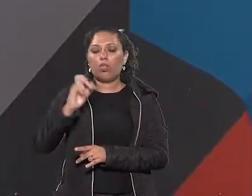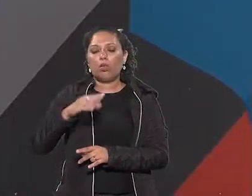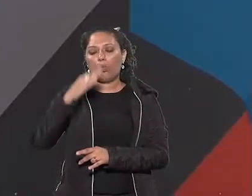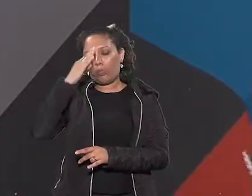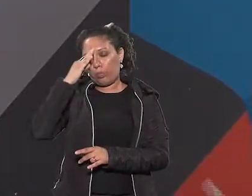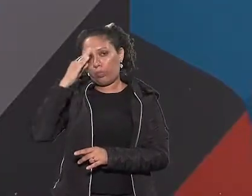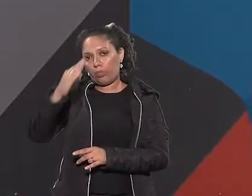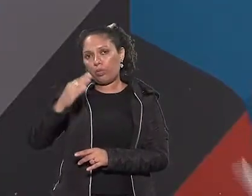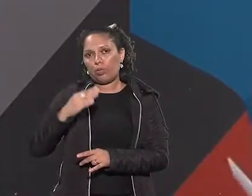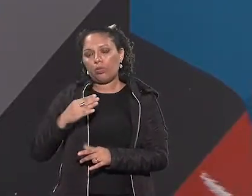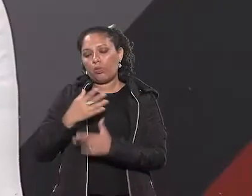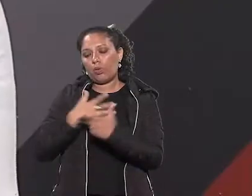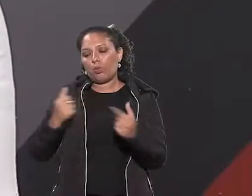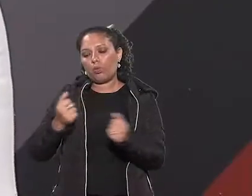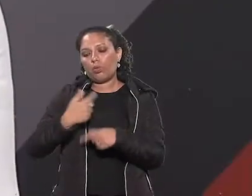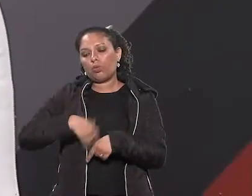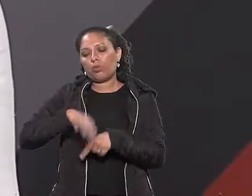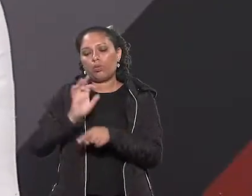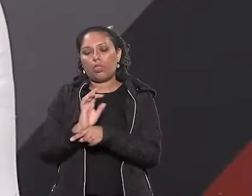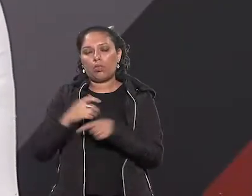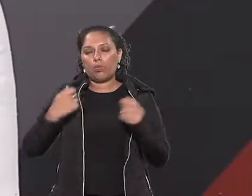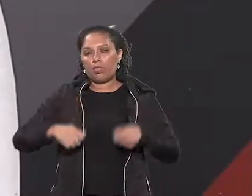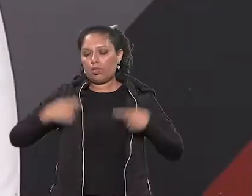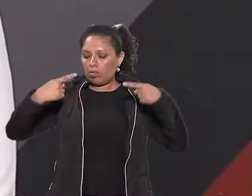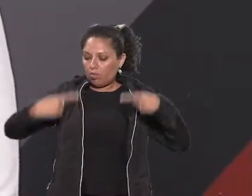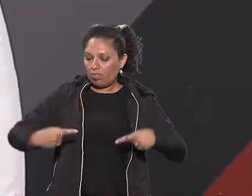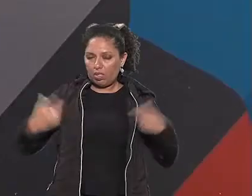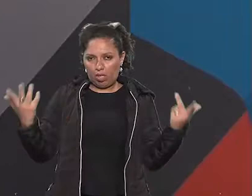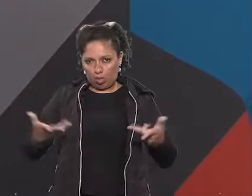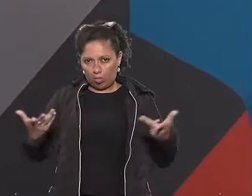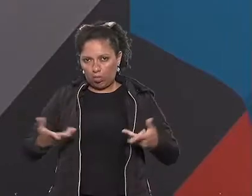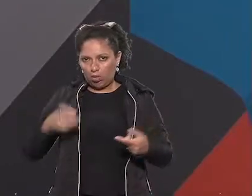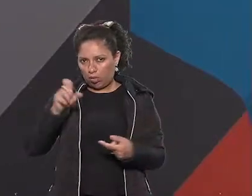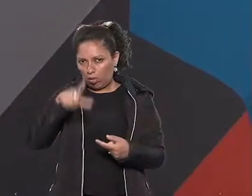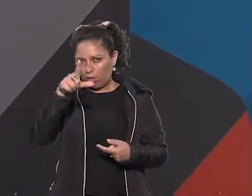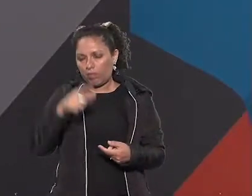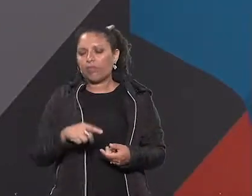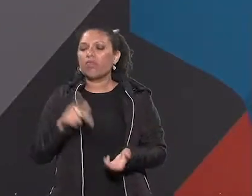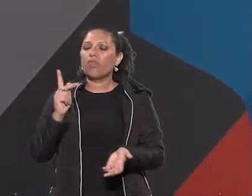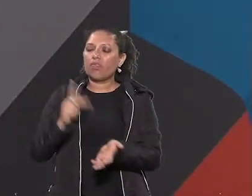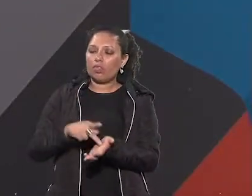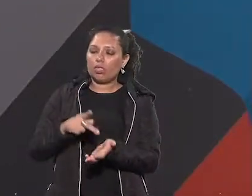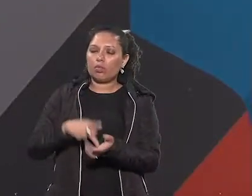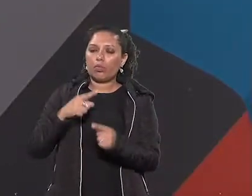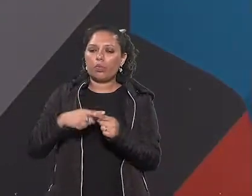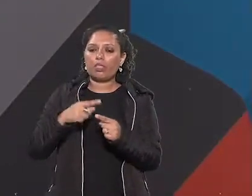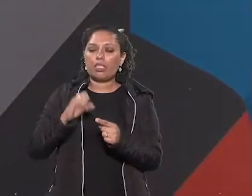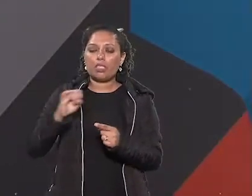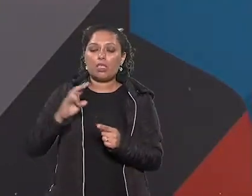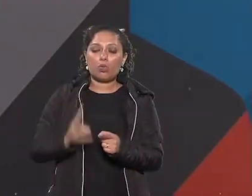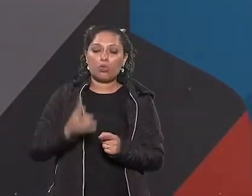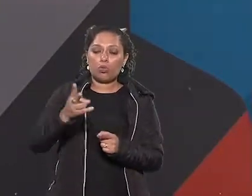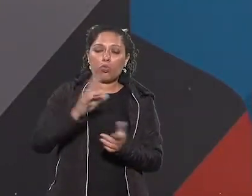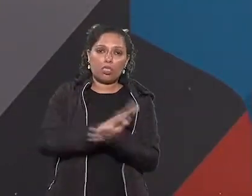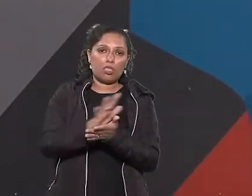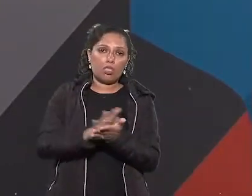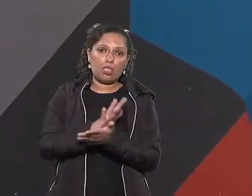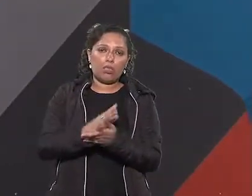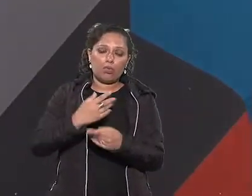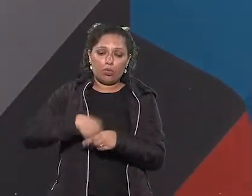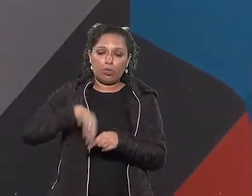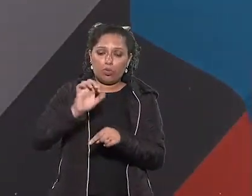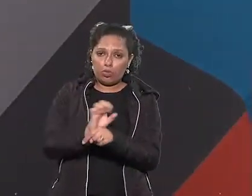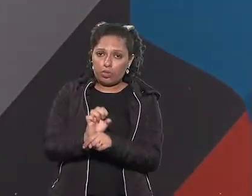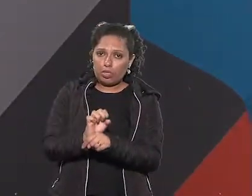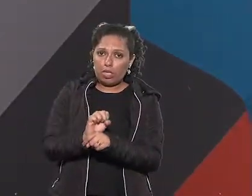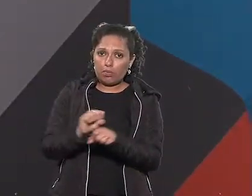das principais questões que o Estado precisa enfrentar no momento? Sem dúvida nenhuma, porque se não renovar o regime, o Estado quebra ano